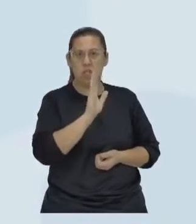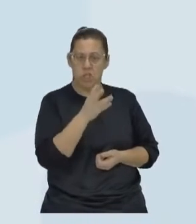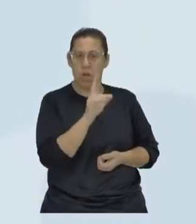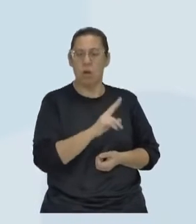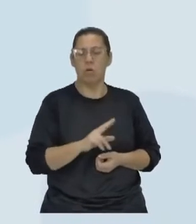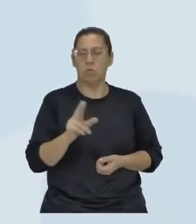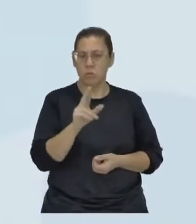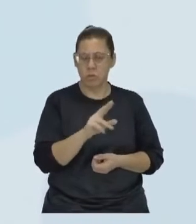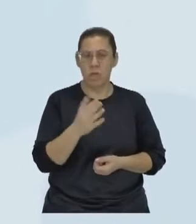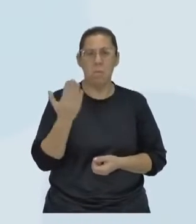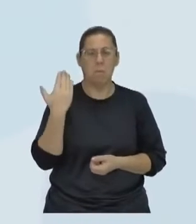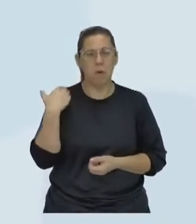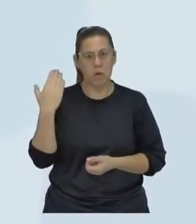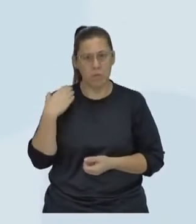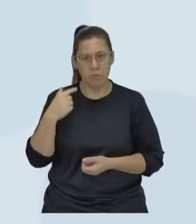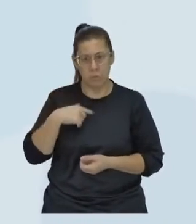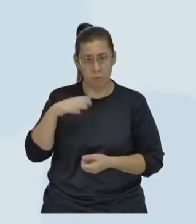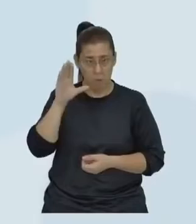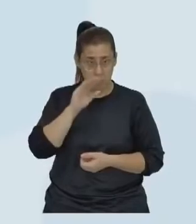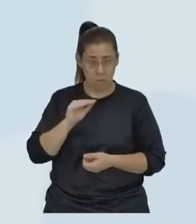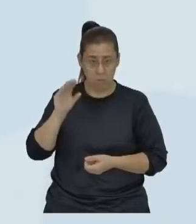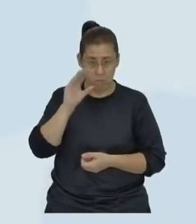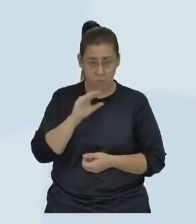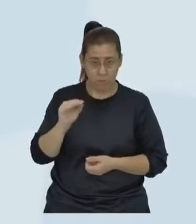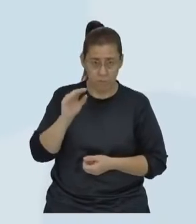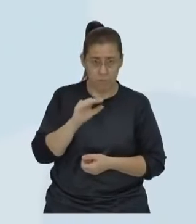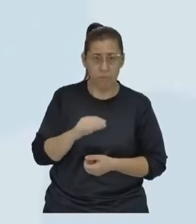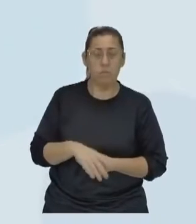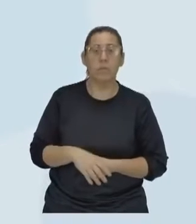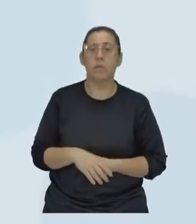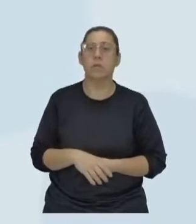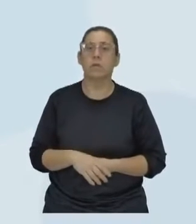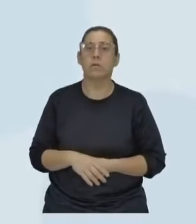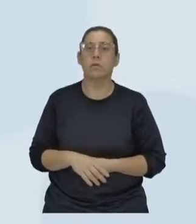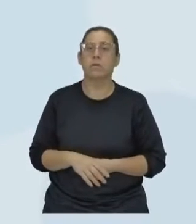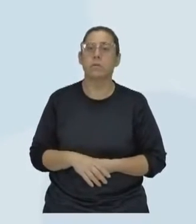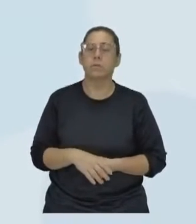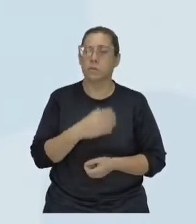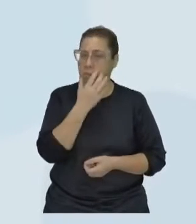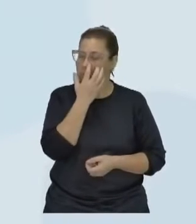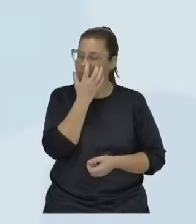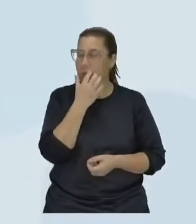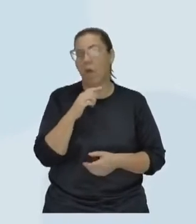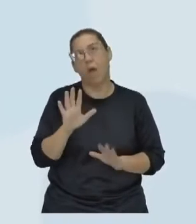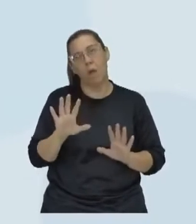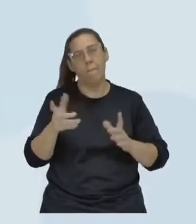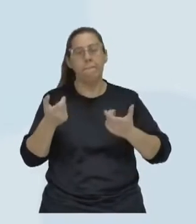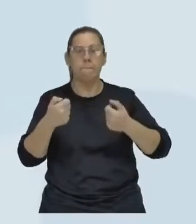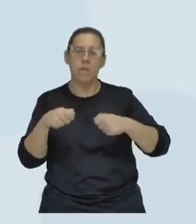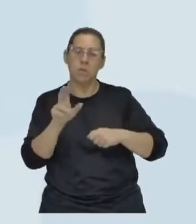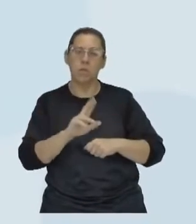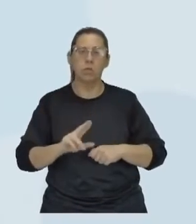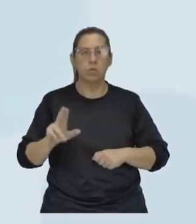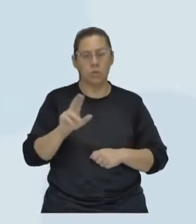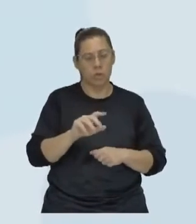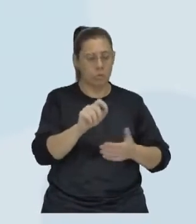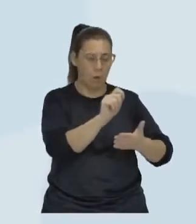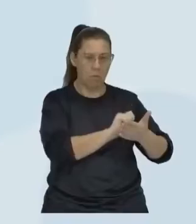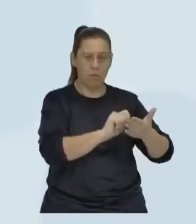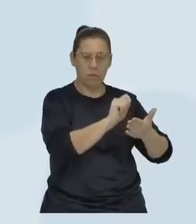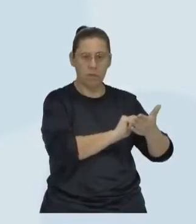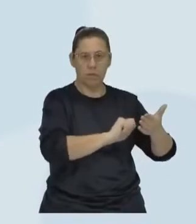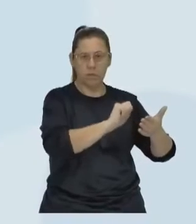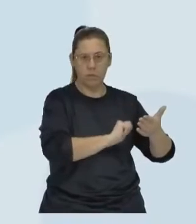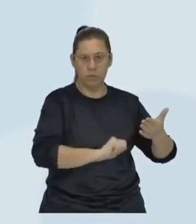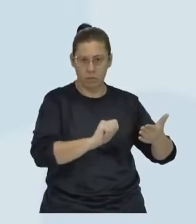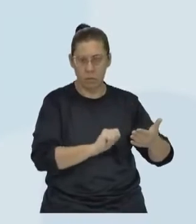o pretérito perfeito no que eu estou falando, preferencialmente, eu preciso utilizar isso na escrita. Na